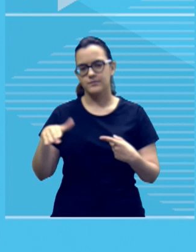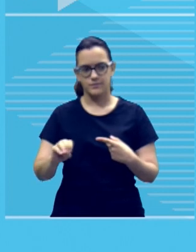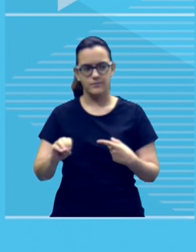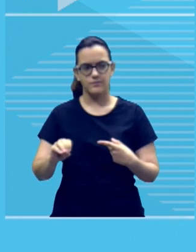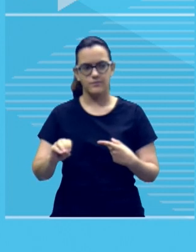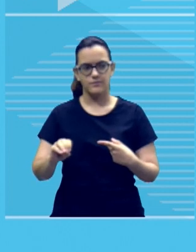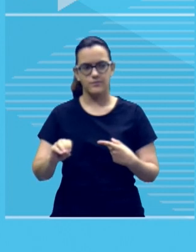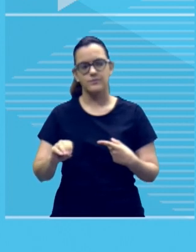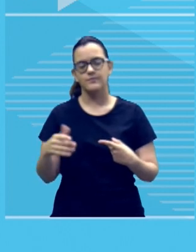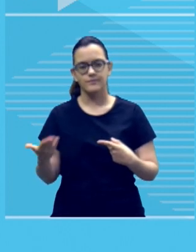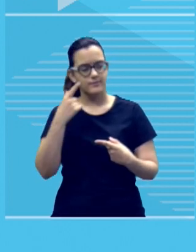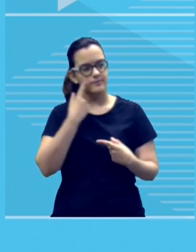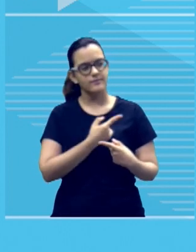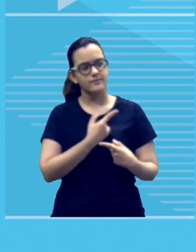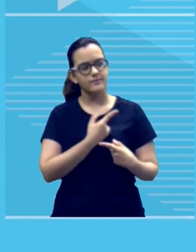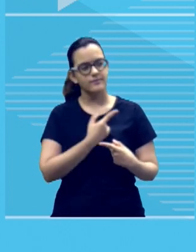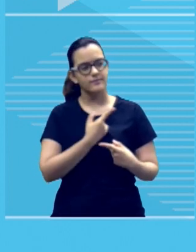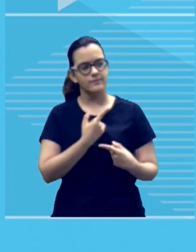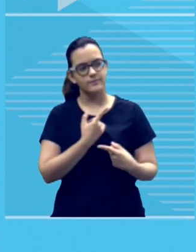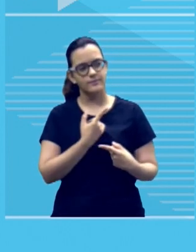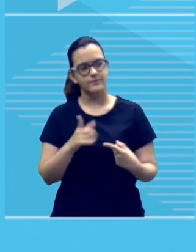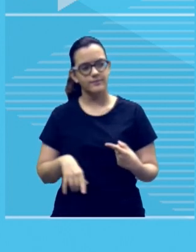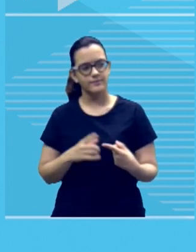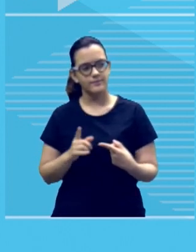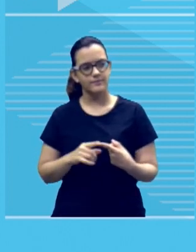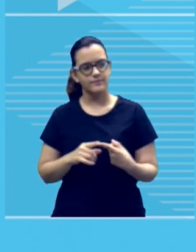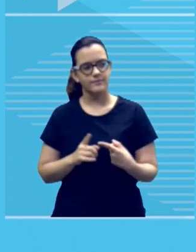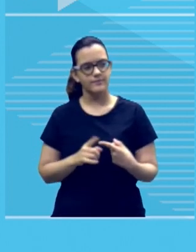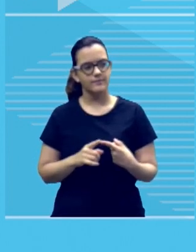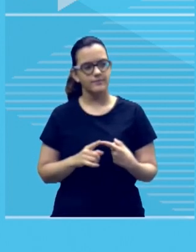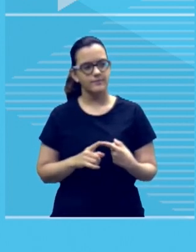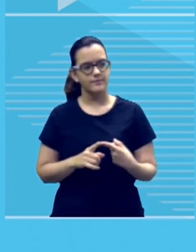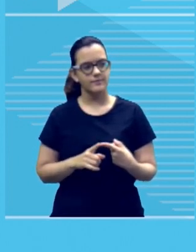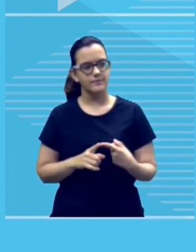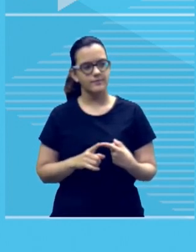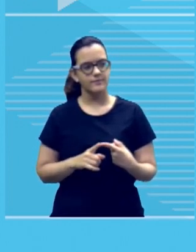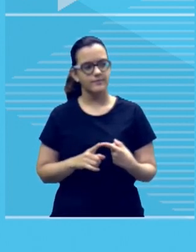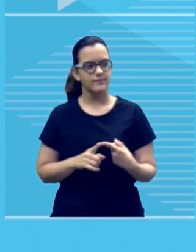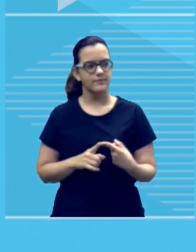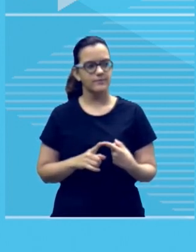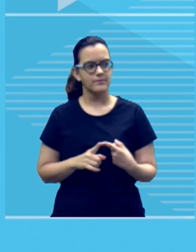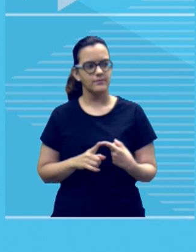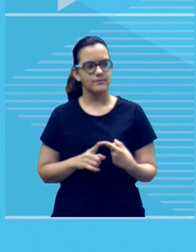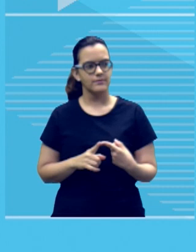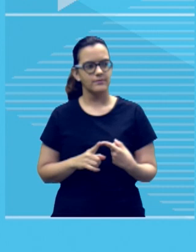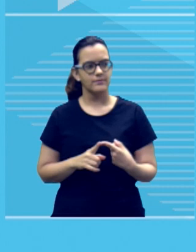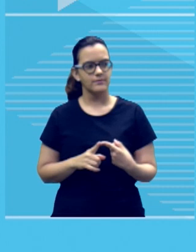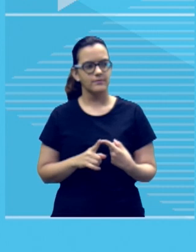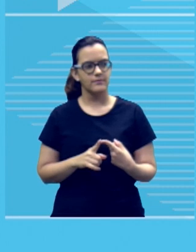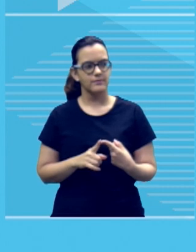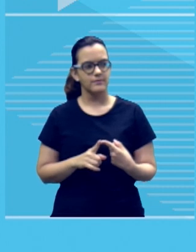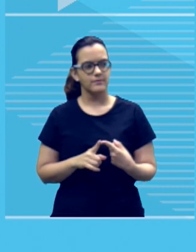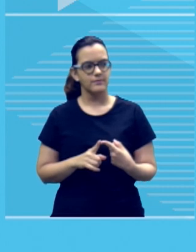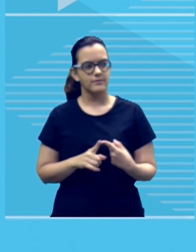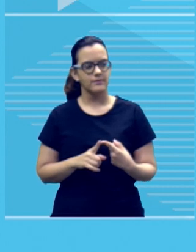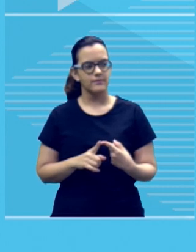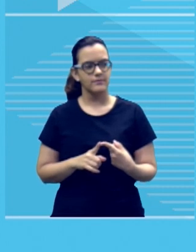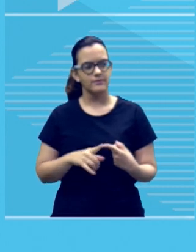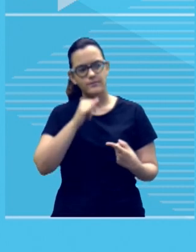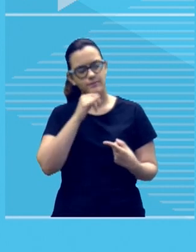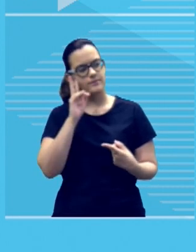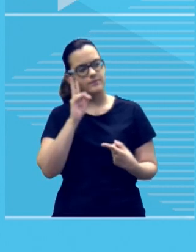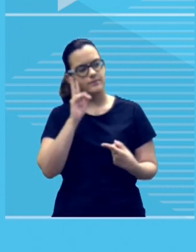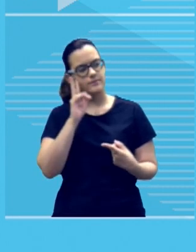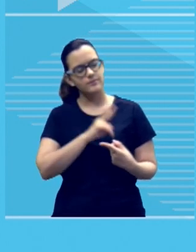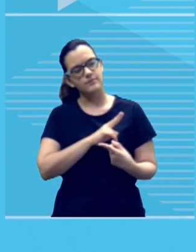Professor posição aqui ó posição 1 2 e aqui posição ó 1 2 3 4 os